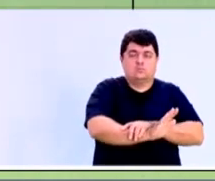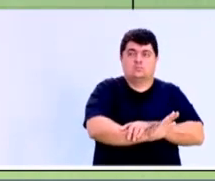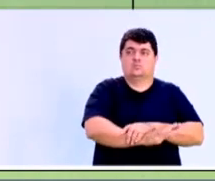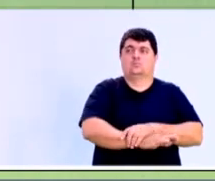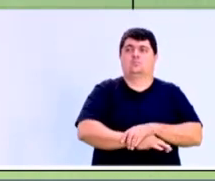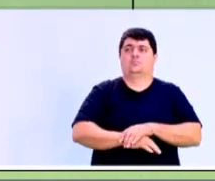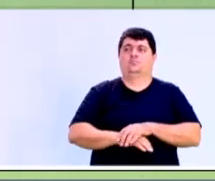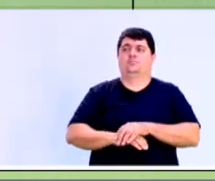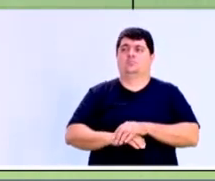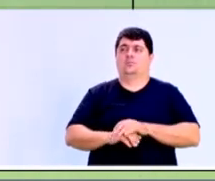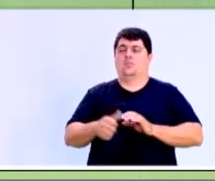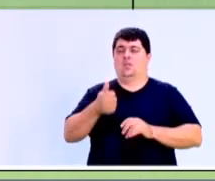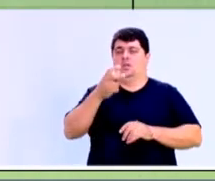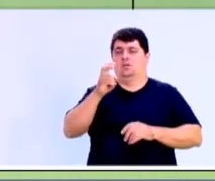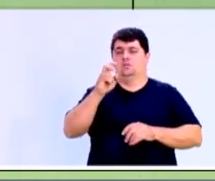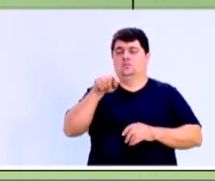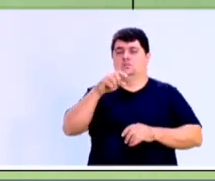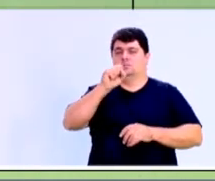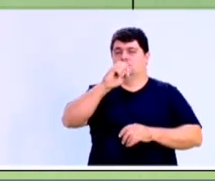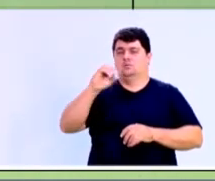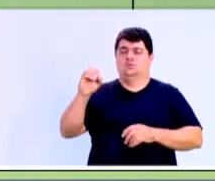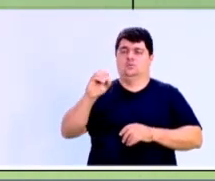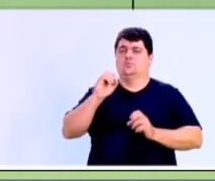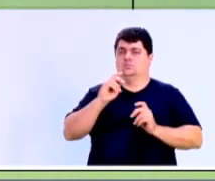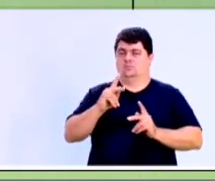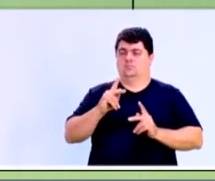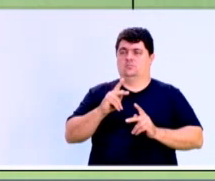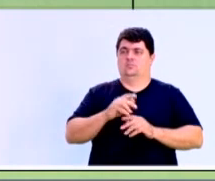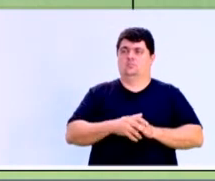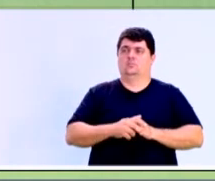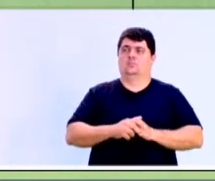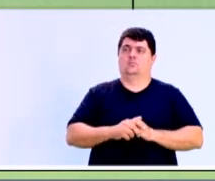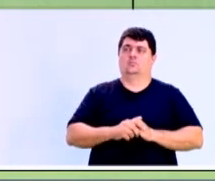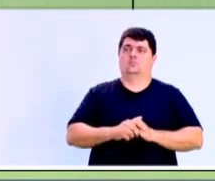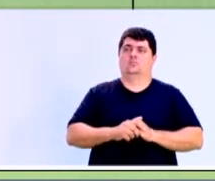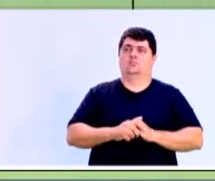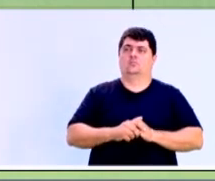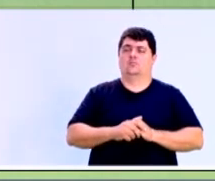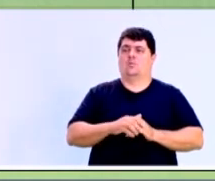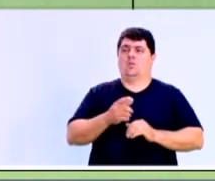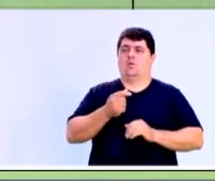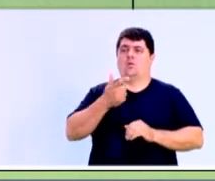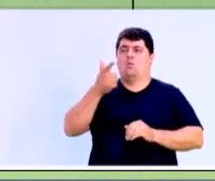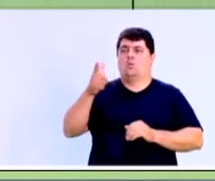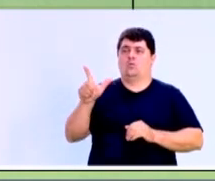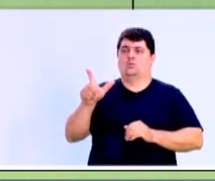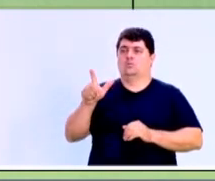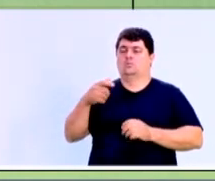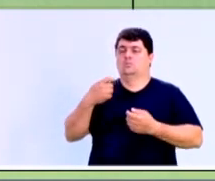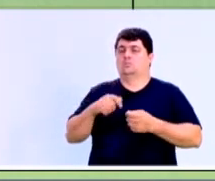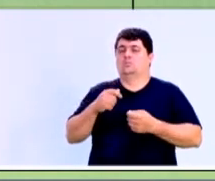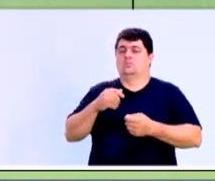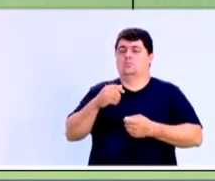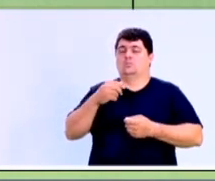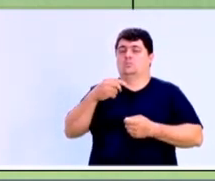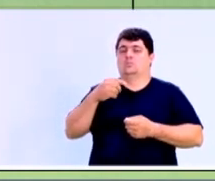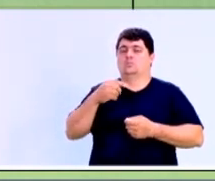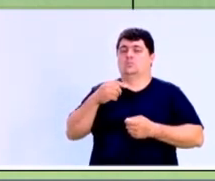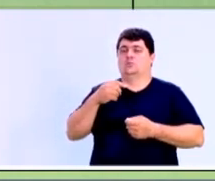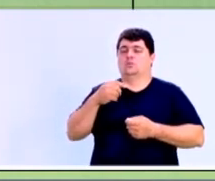circulante? 15.800, beleza? Então, qual o outro cálculo? A necessidade de capital